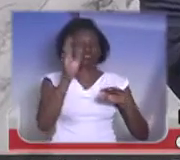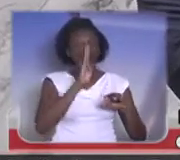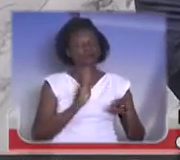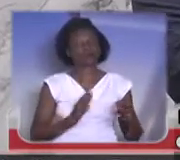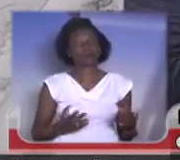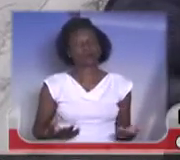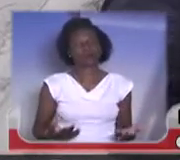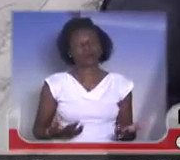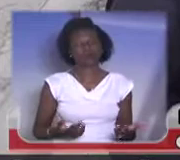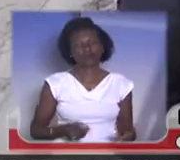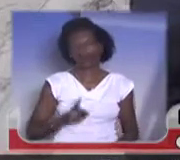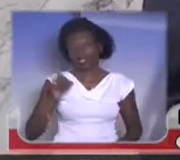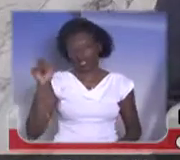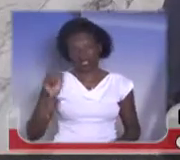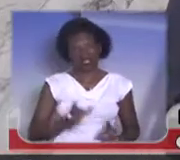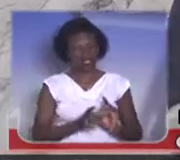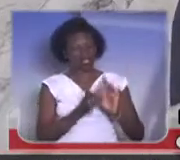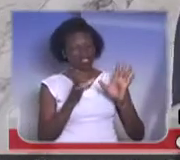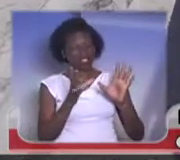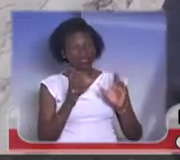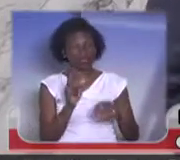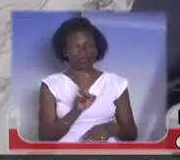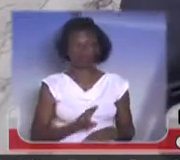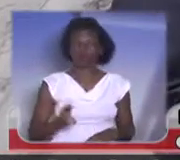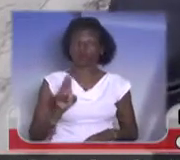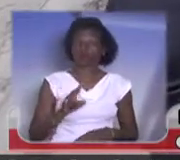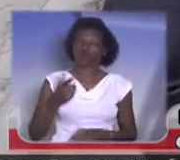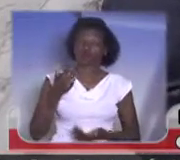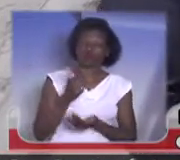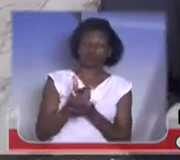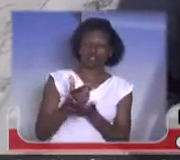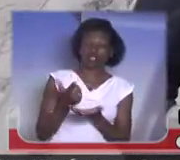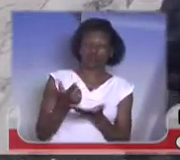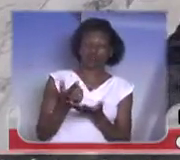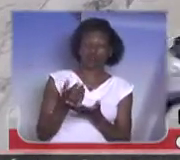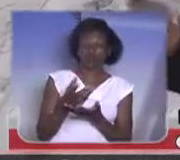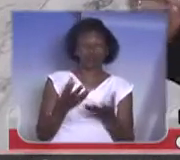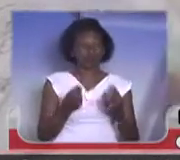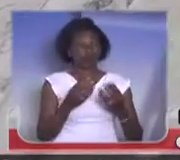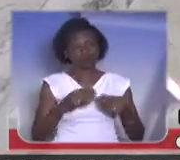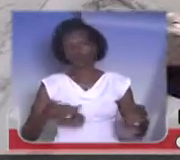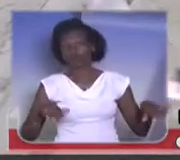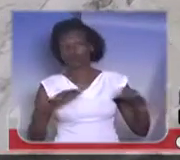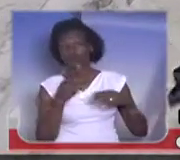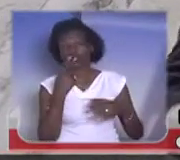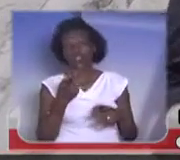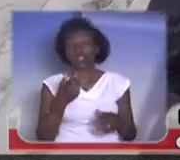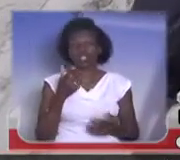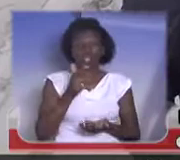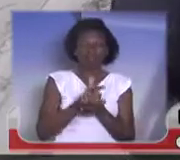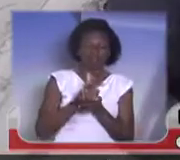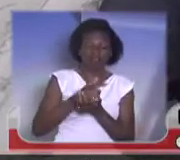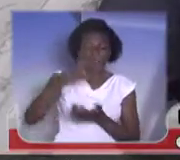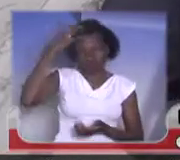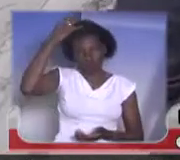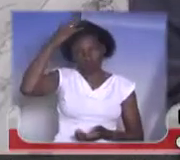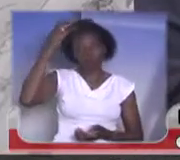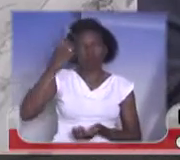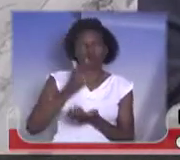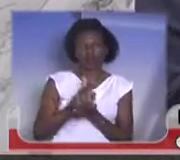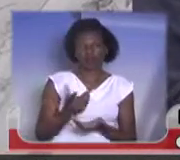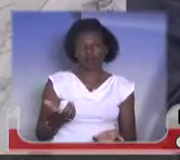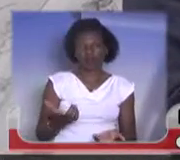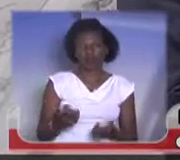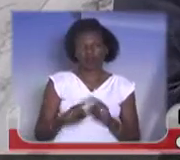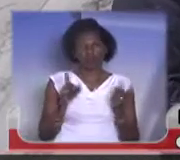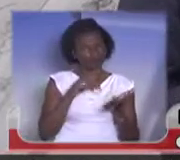da liberação dos armamentos que todo mundo fala que o culpado da violência são as armas não o culpado da violência não são as armas ocupado da violência são